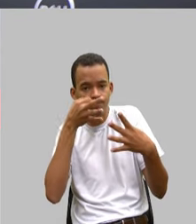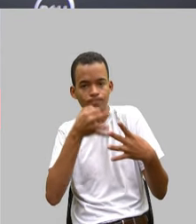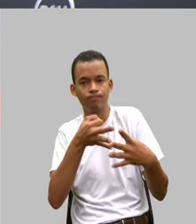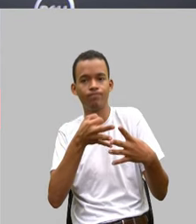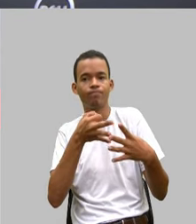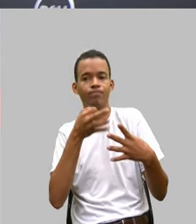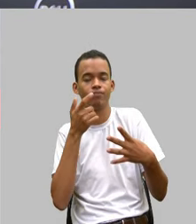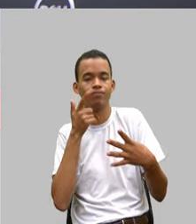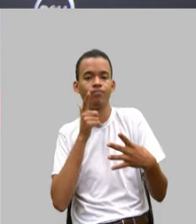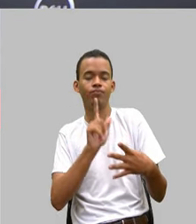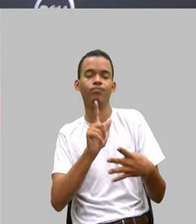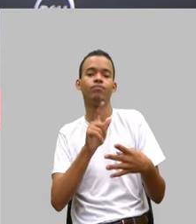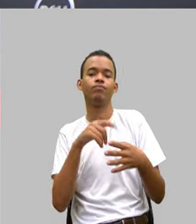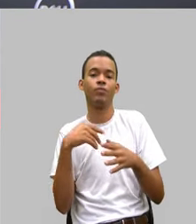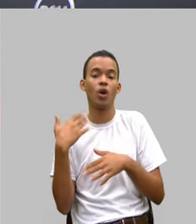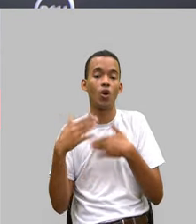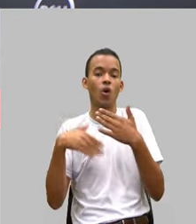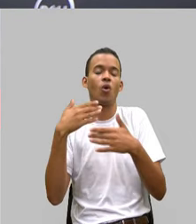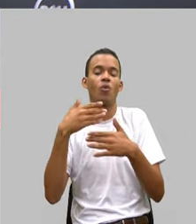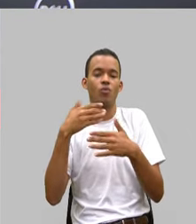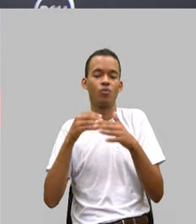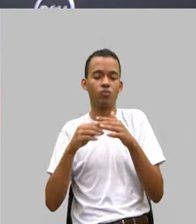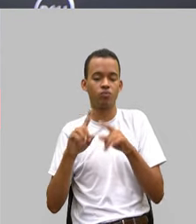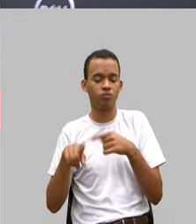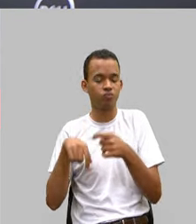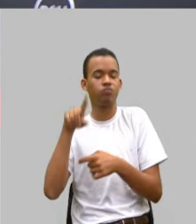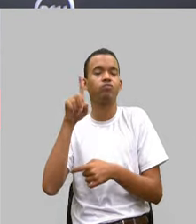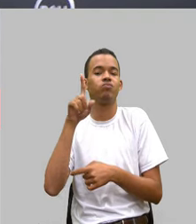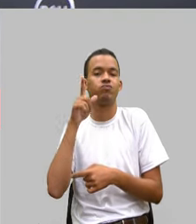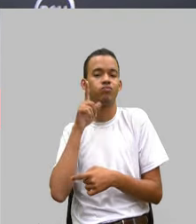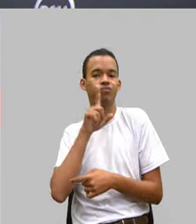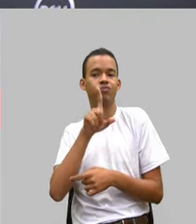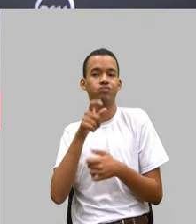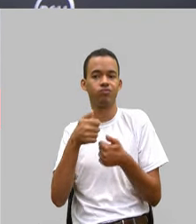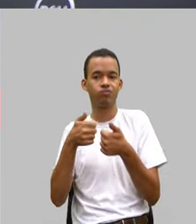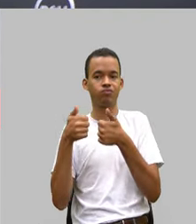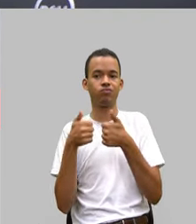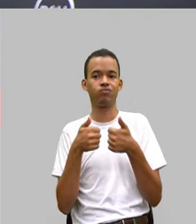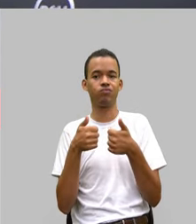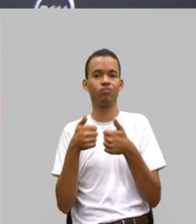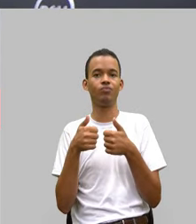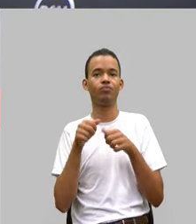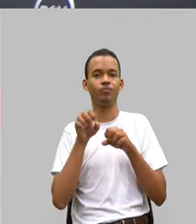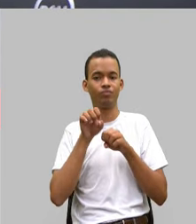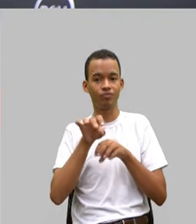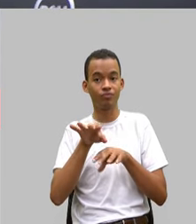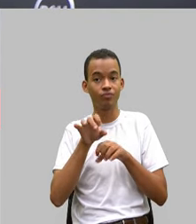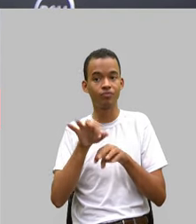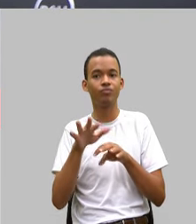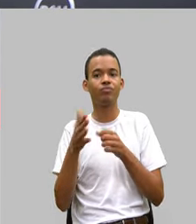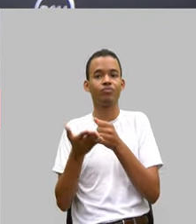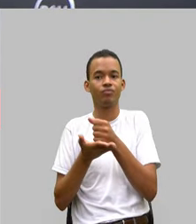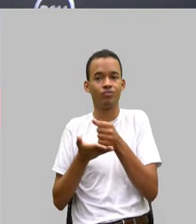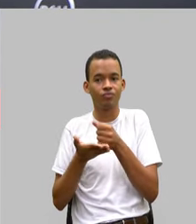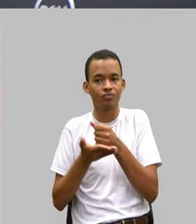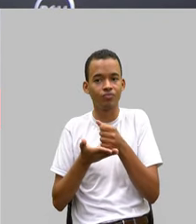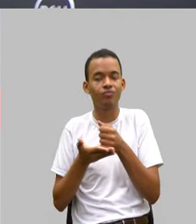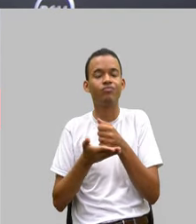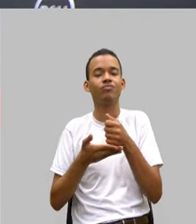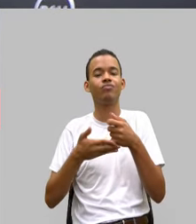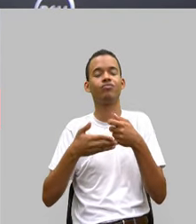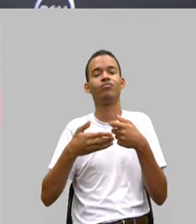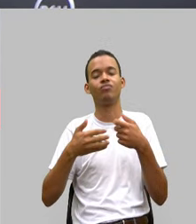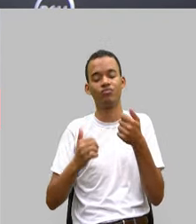ter sucesso no tratamento dos pacientes então a educação ela é é a base tá a gente precisa ter